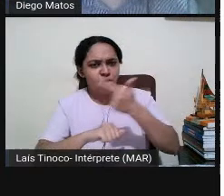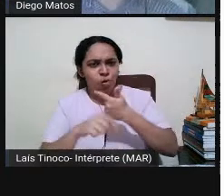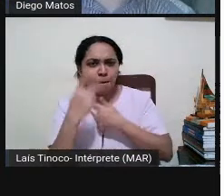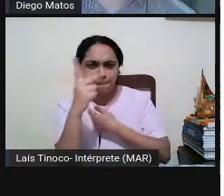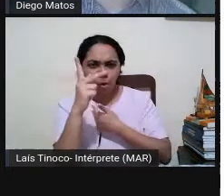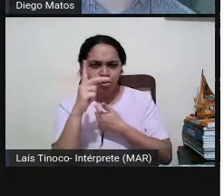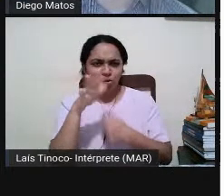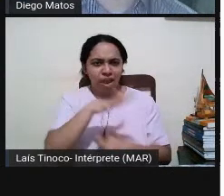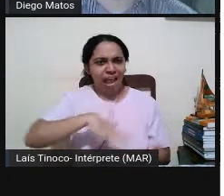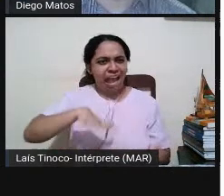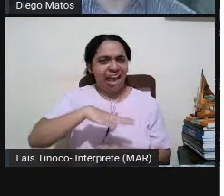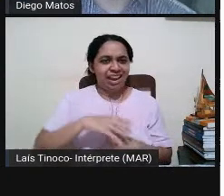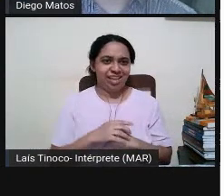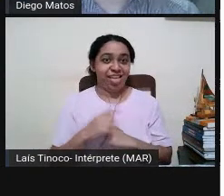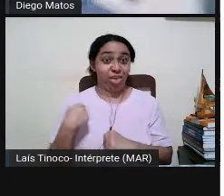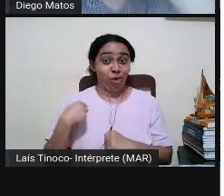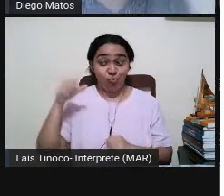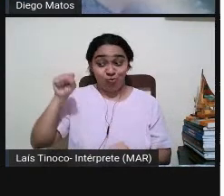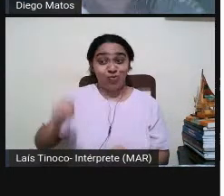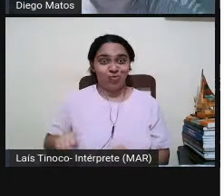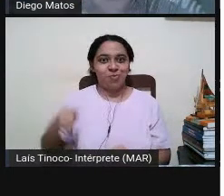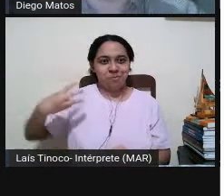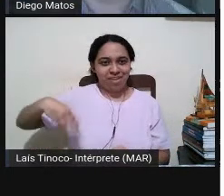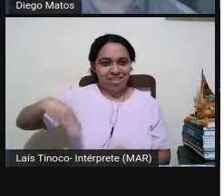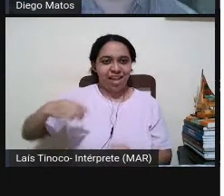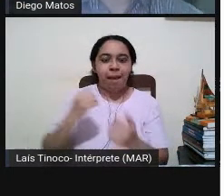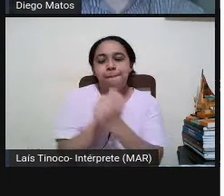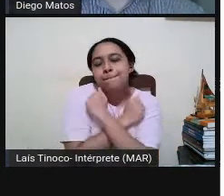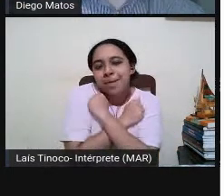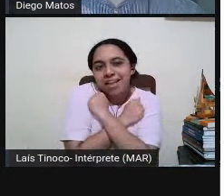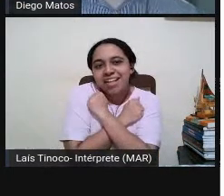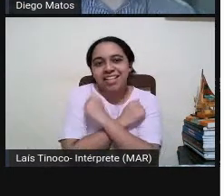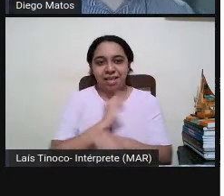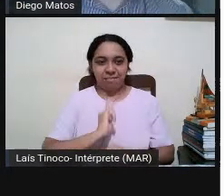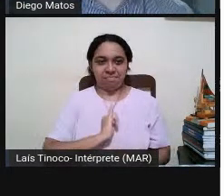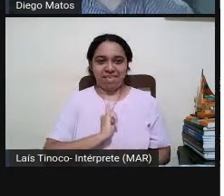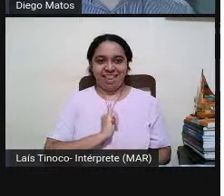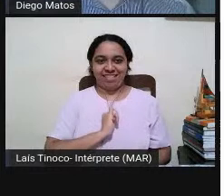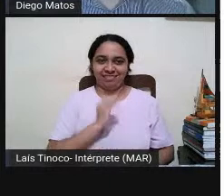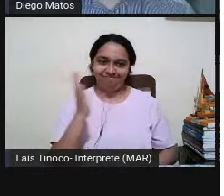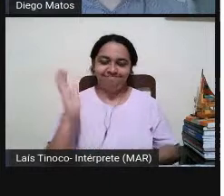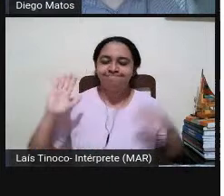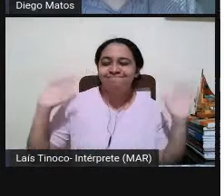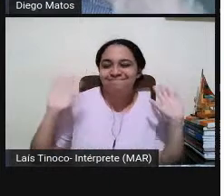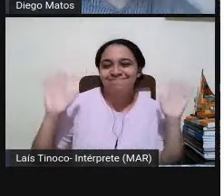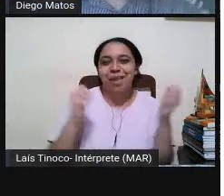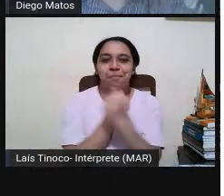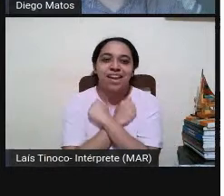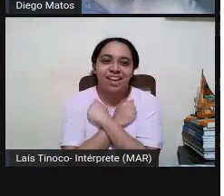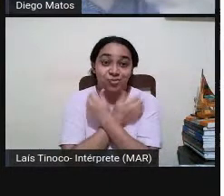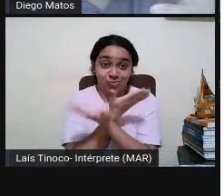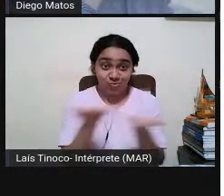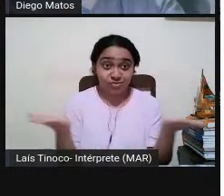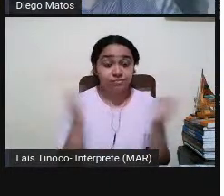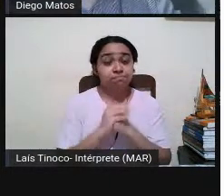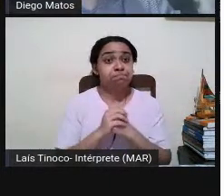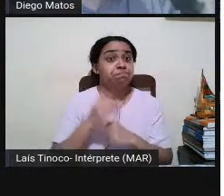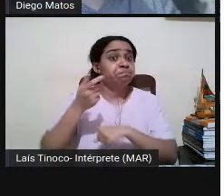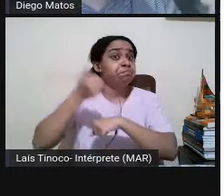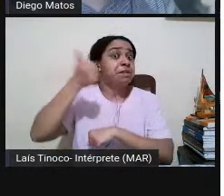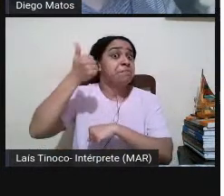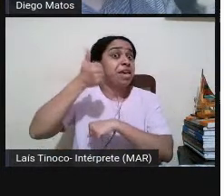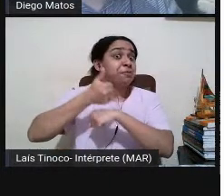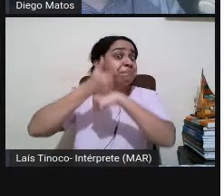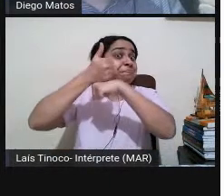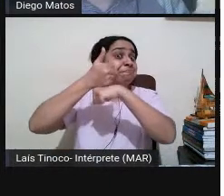Eu vim da região sul do Maranhão tá Um abraço aí para galera do imperiosa é E aí o primeiro lugar foi para